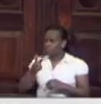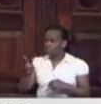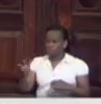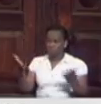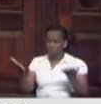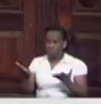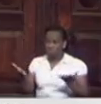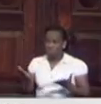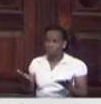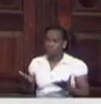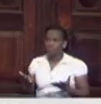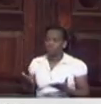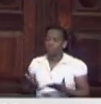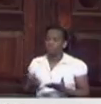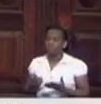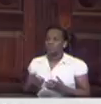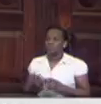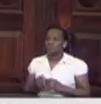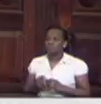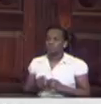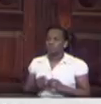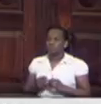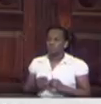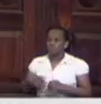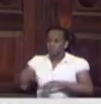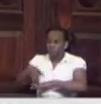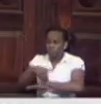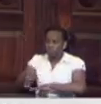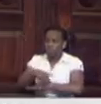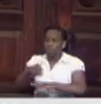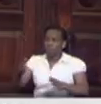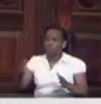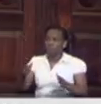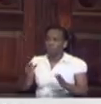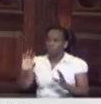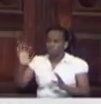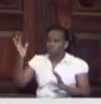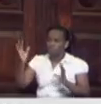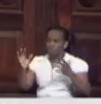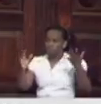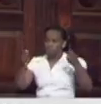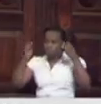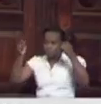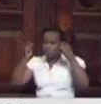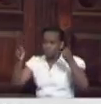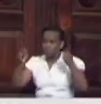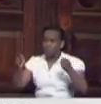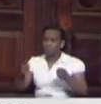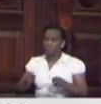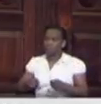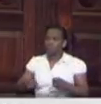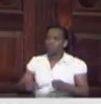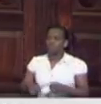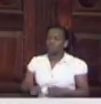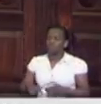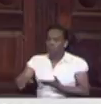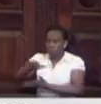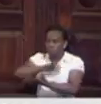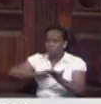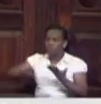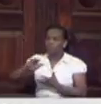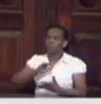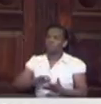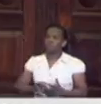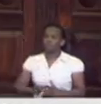assistindo hoje, nas ruas, nos eventos, nas manifestações,